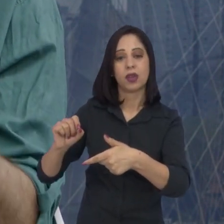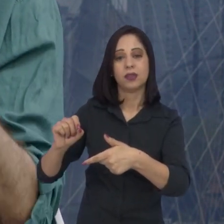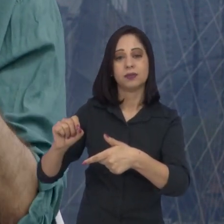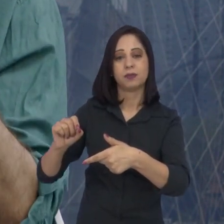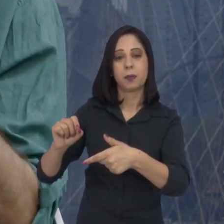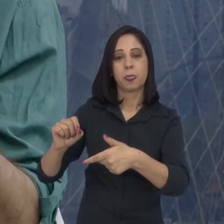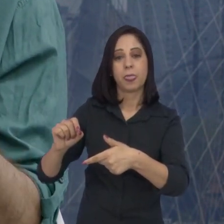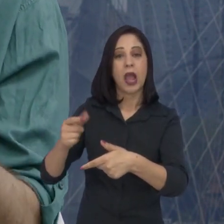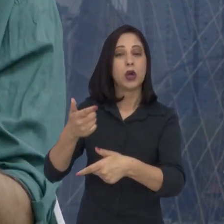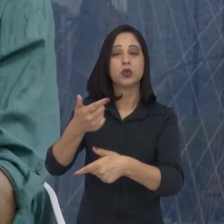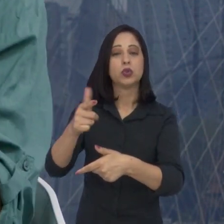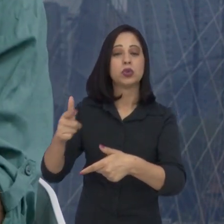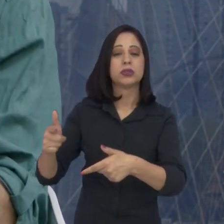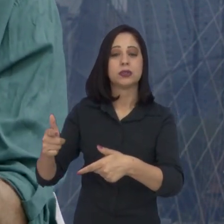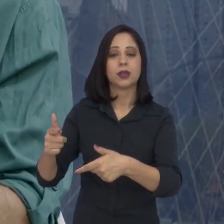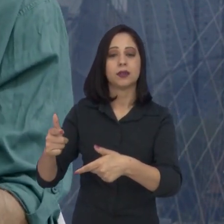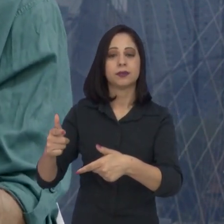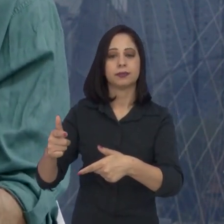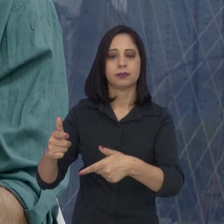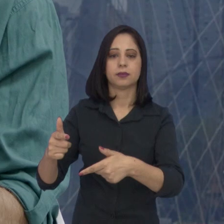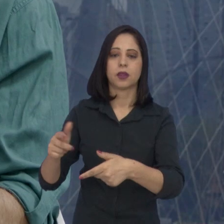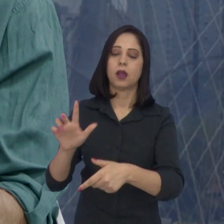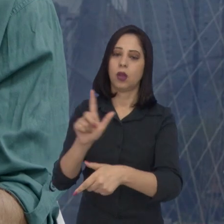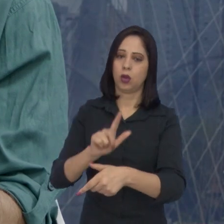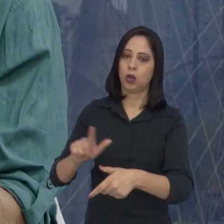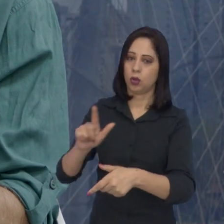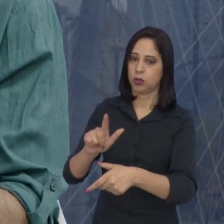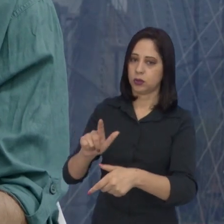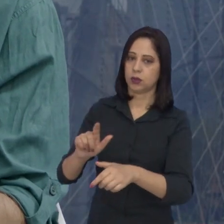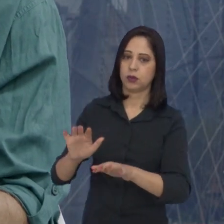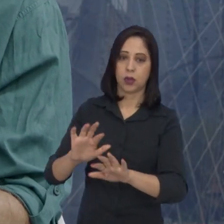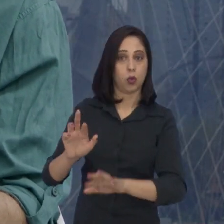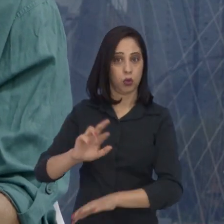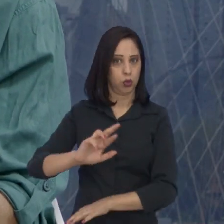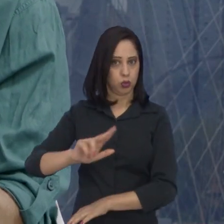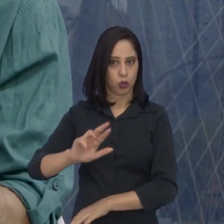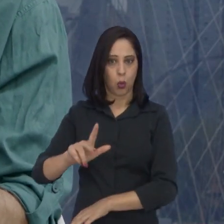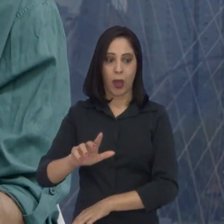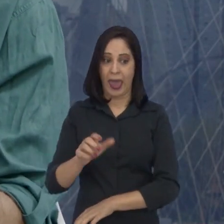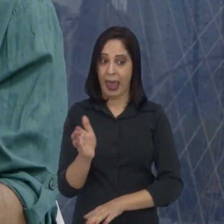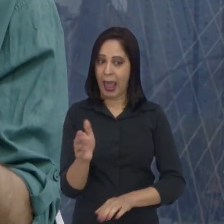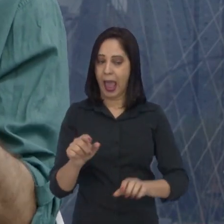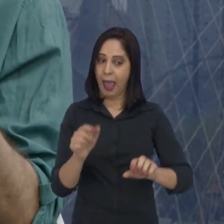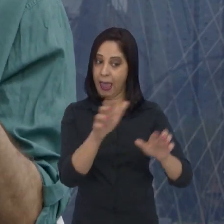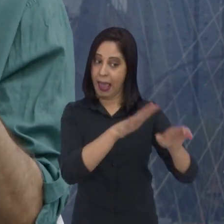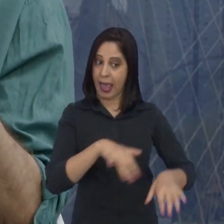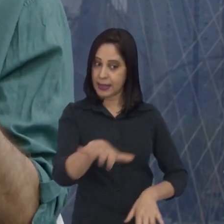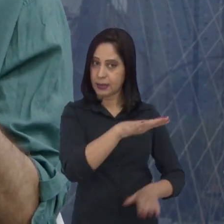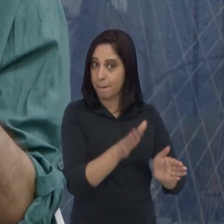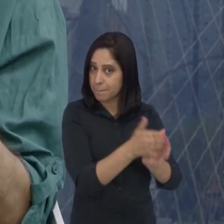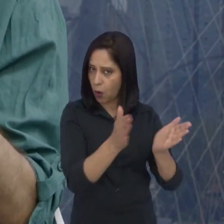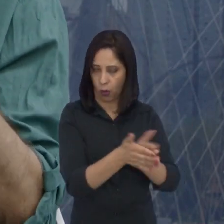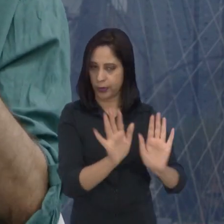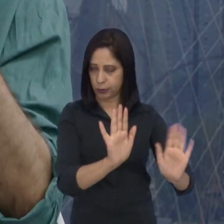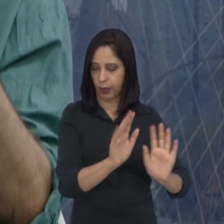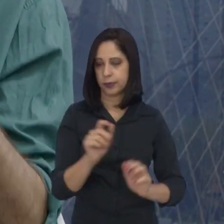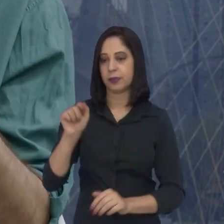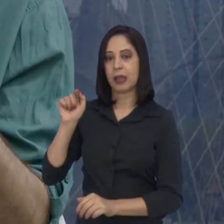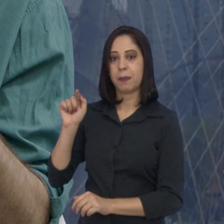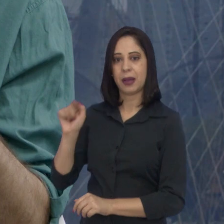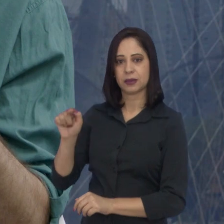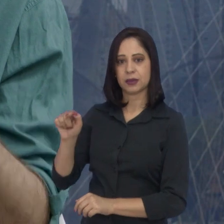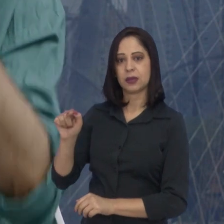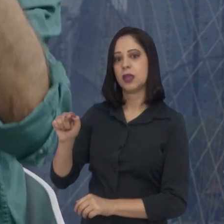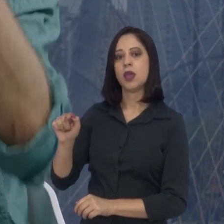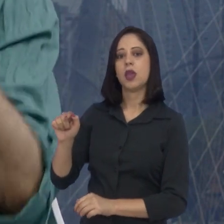temos moradia, tira o pessoal do déficit, dos 6 milhões lá de déficit habitacional. Nós estamos falando quando a gente olha o mercado da